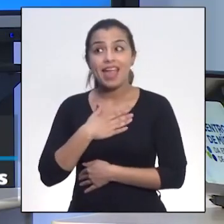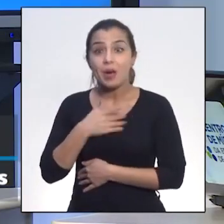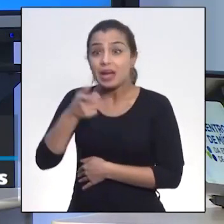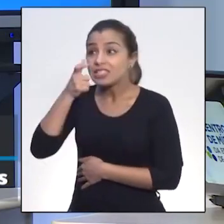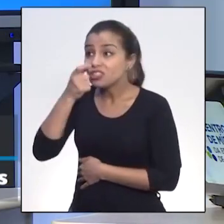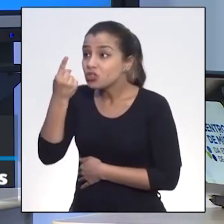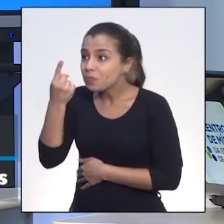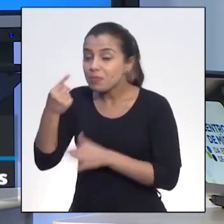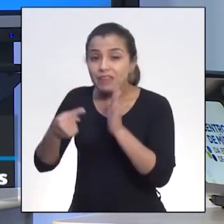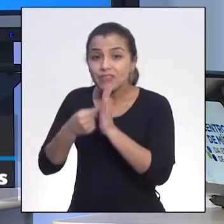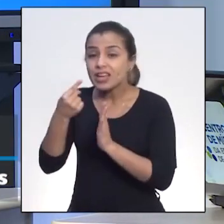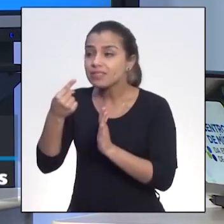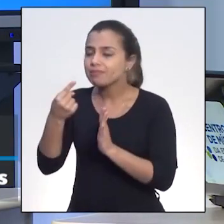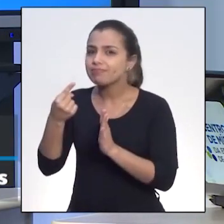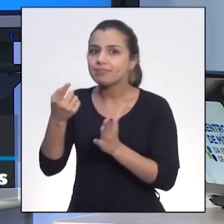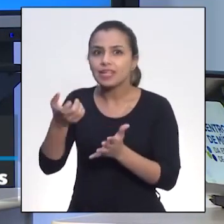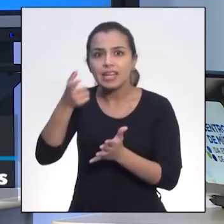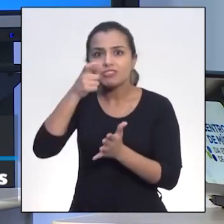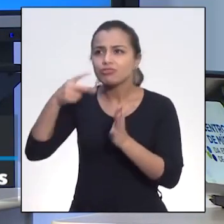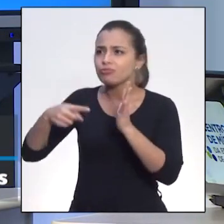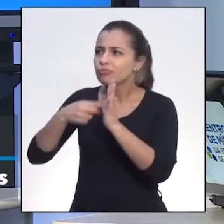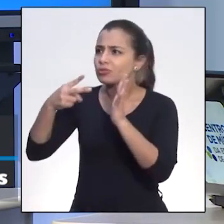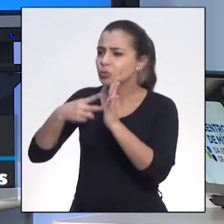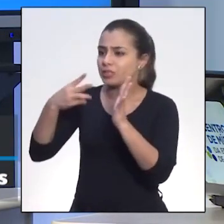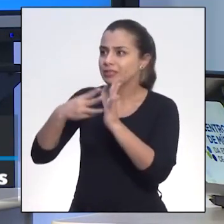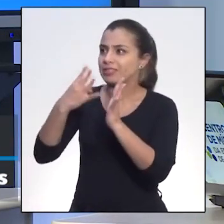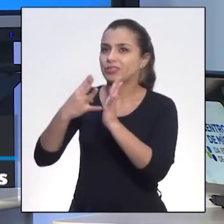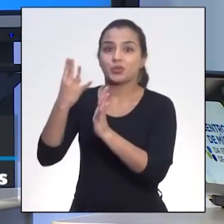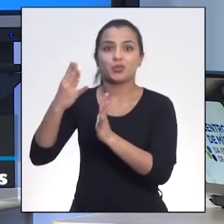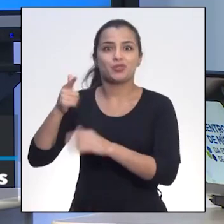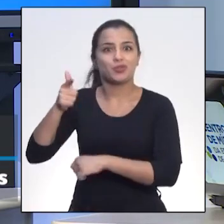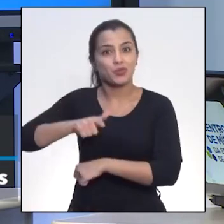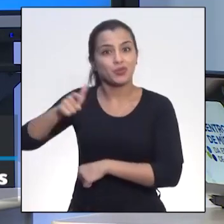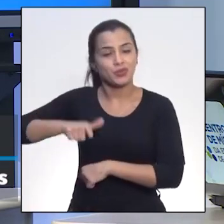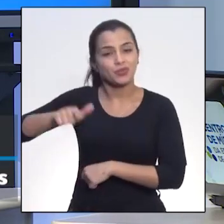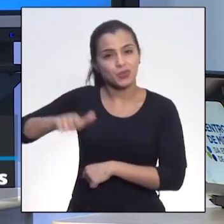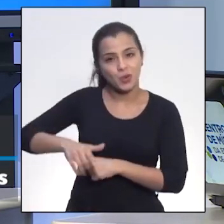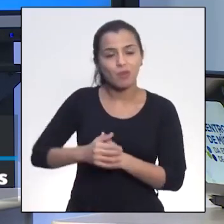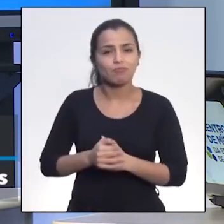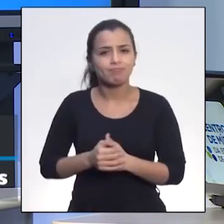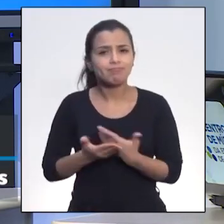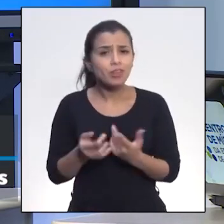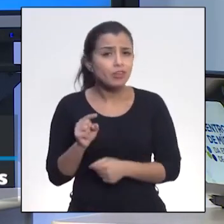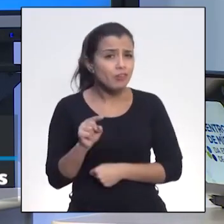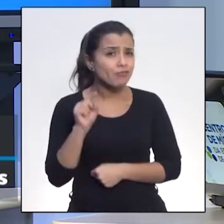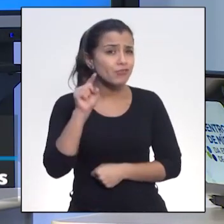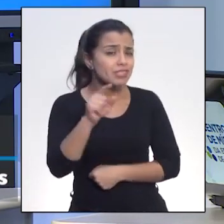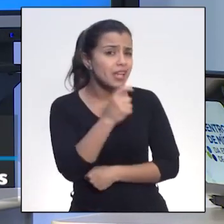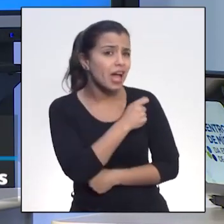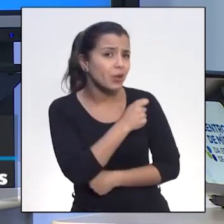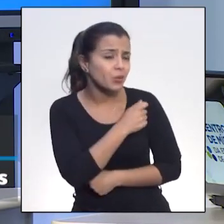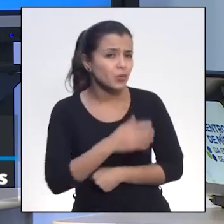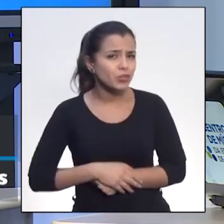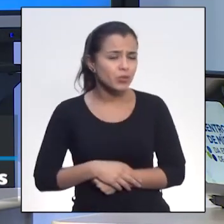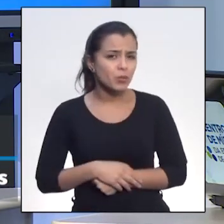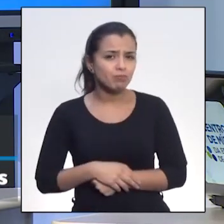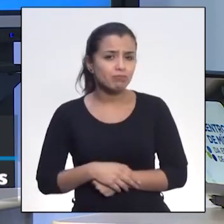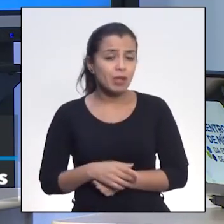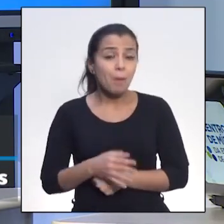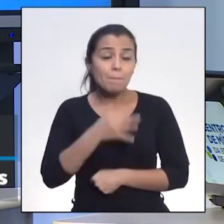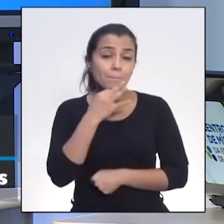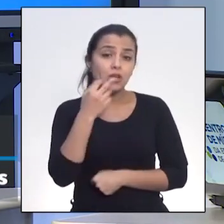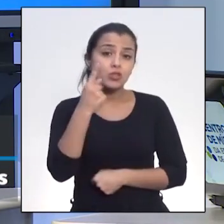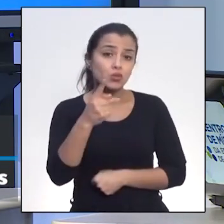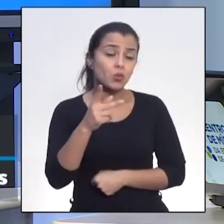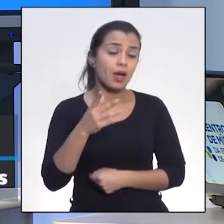novo, de novo. Eu não sei o quê. Eu gosto muito de cinema, de livro, né? Eu gosto muito de história. E você, querido aluno, o que faz um filme